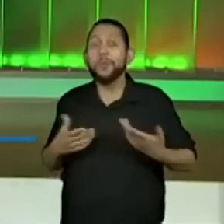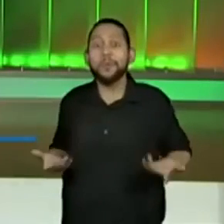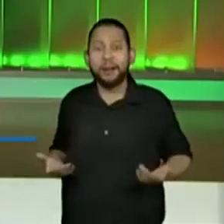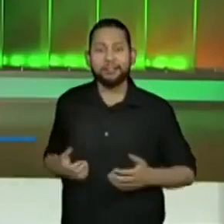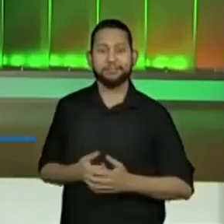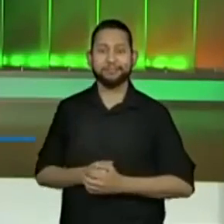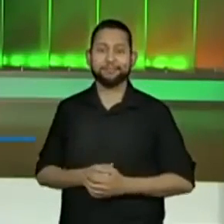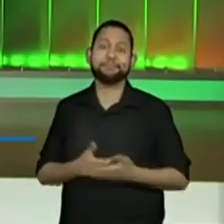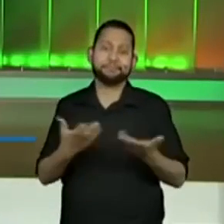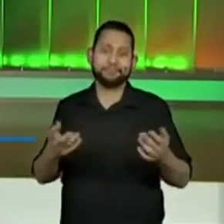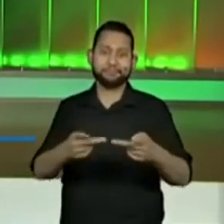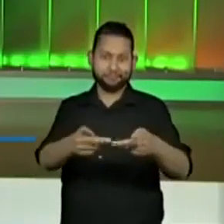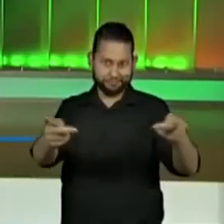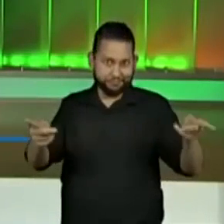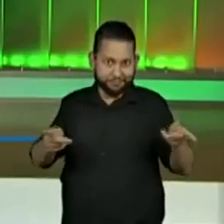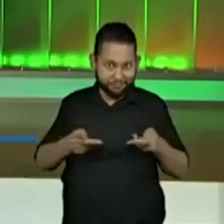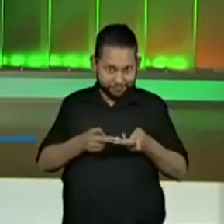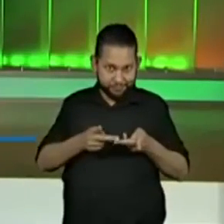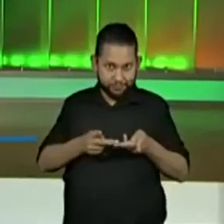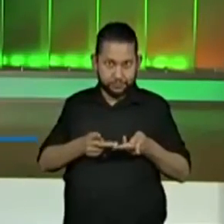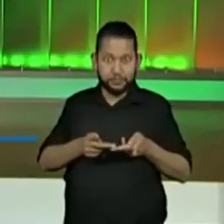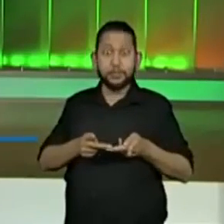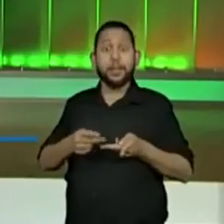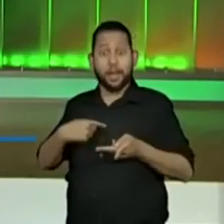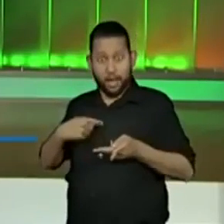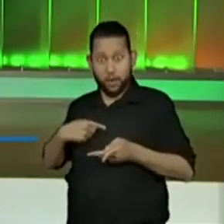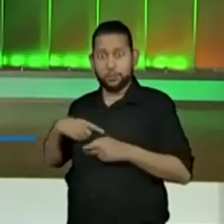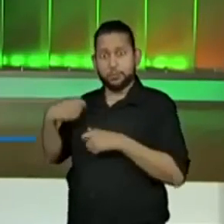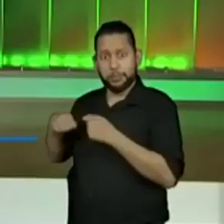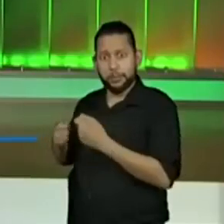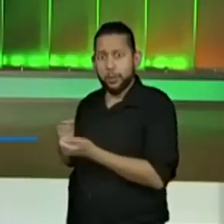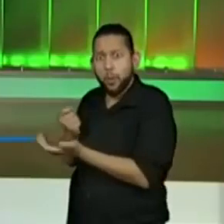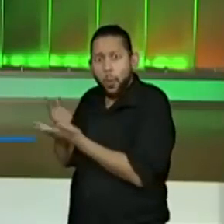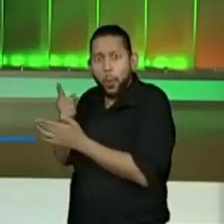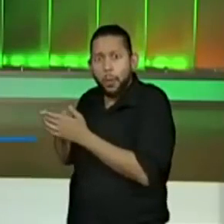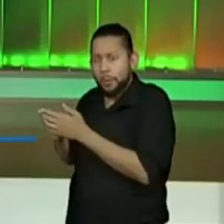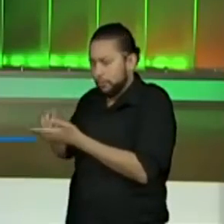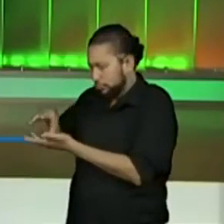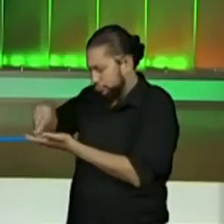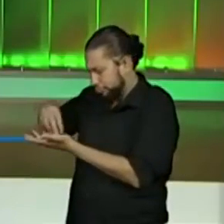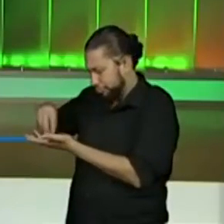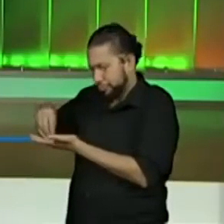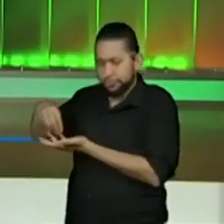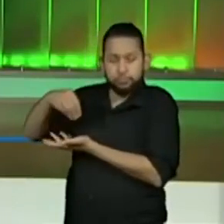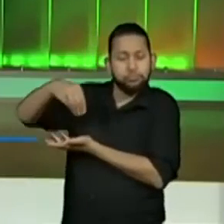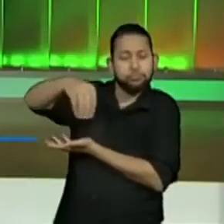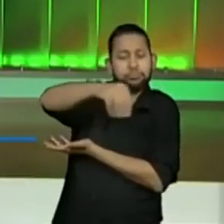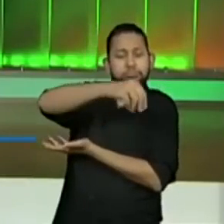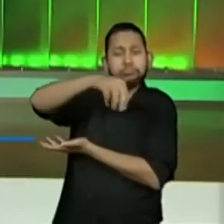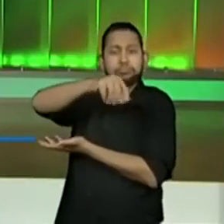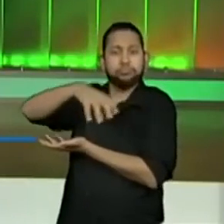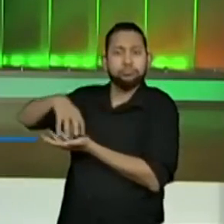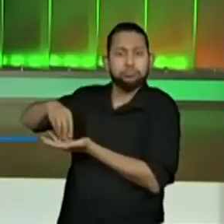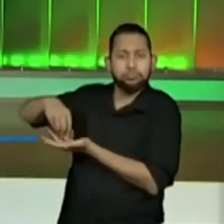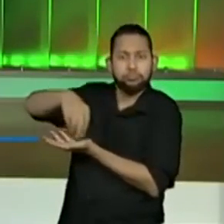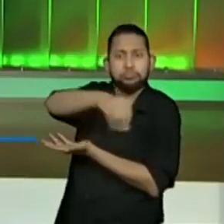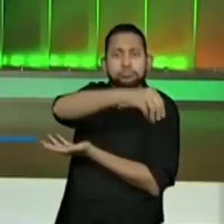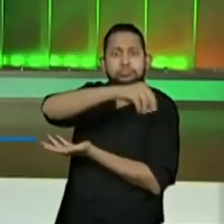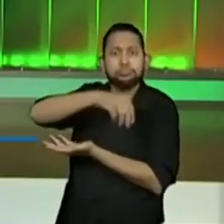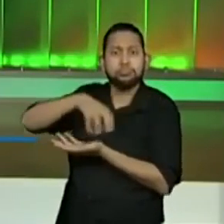quais ingredientes vão no sabor de pizza preferido no seu sabor de pizza preferido